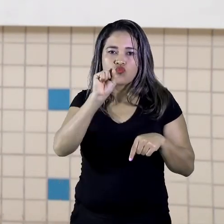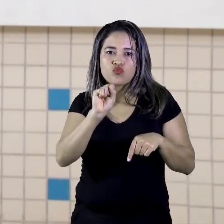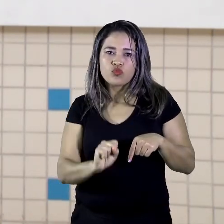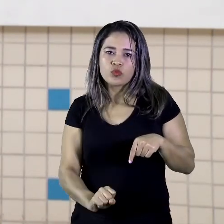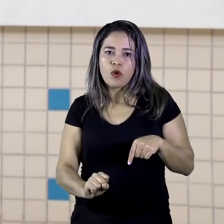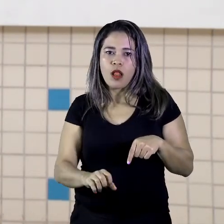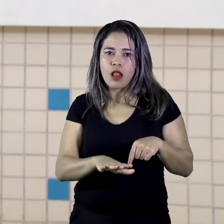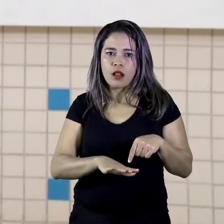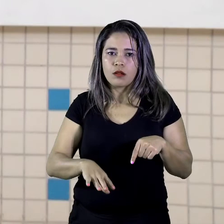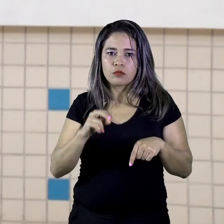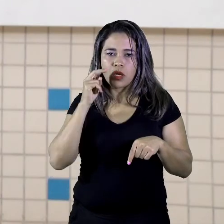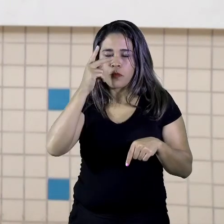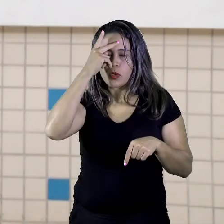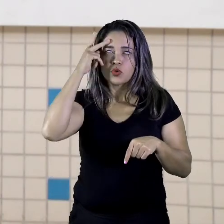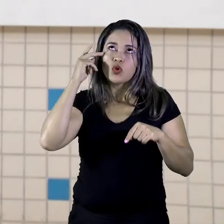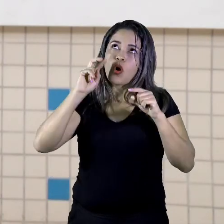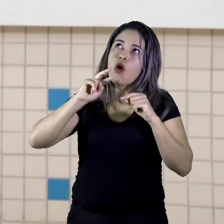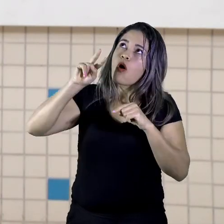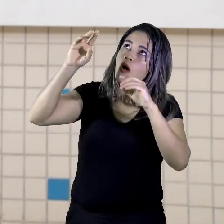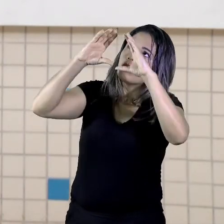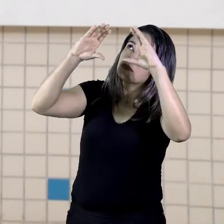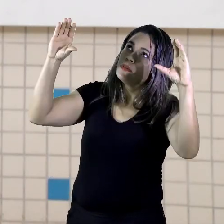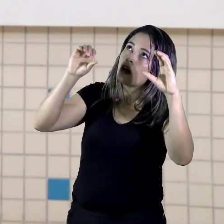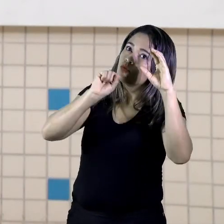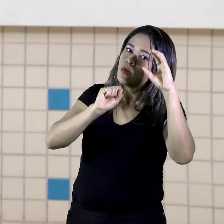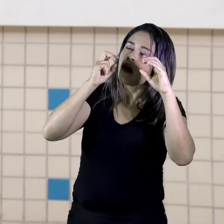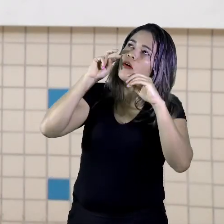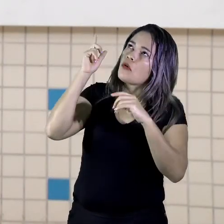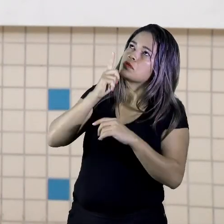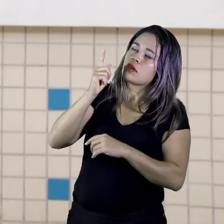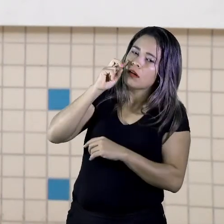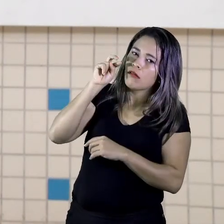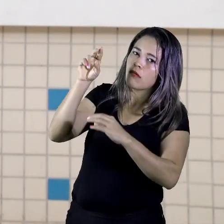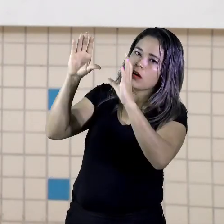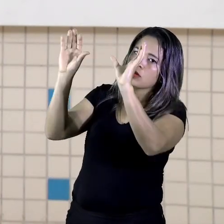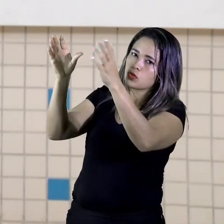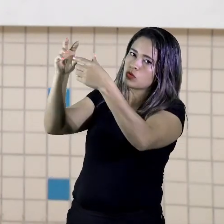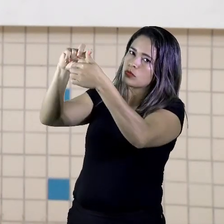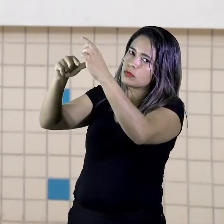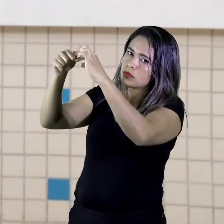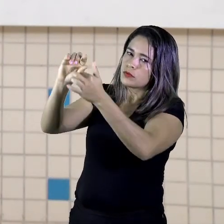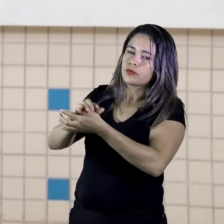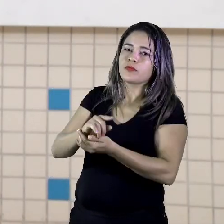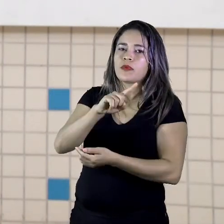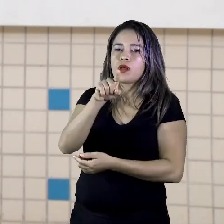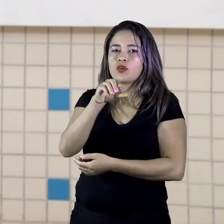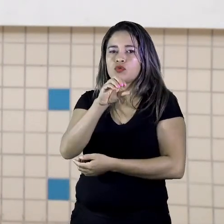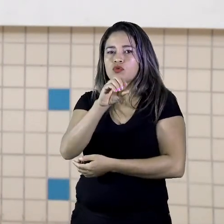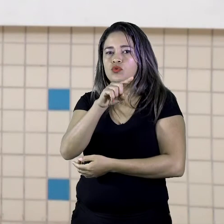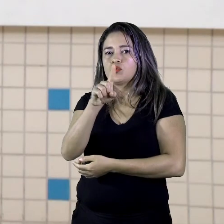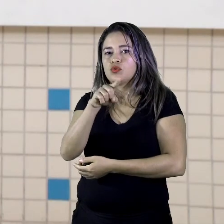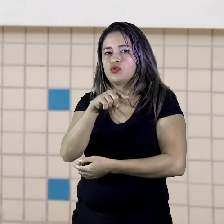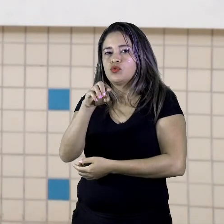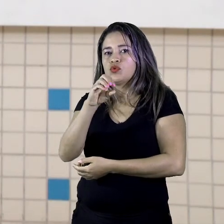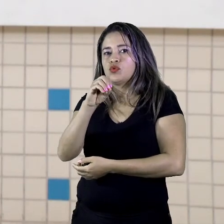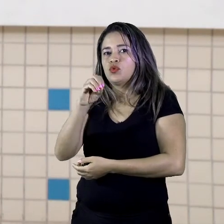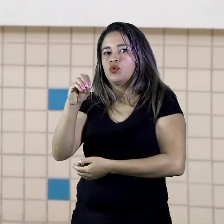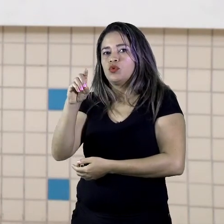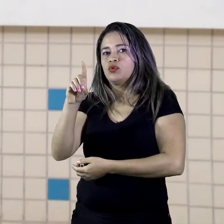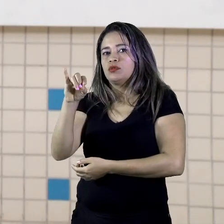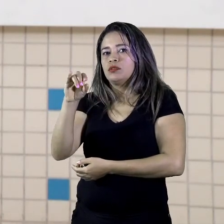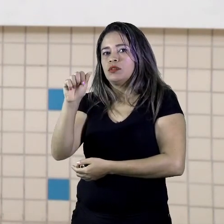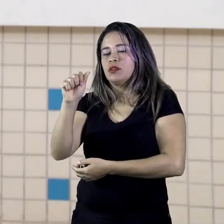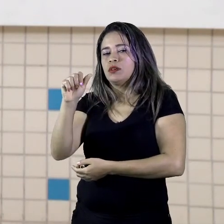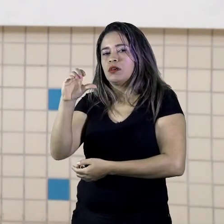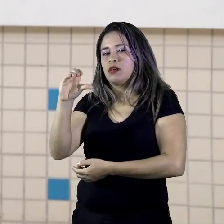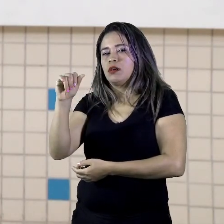pessoa olhando para o céu vê essas constelações. E as zodiacais, que são aquelas mais famosas que a gente viu na